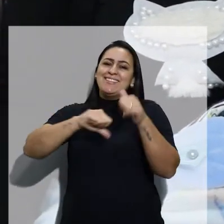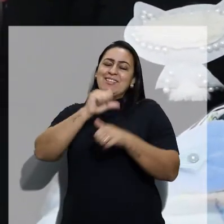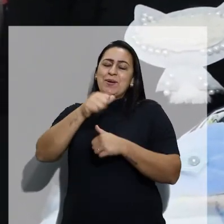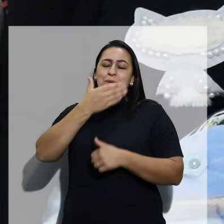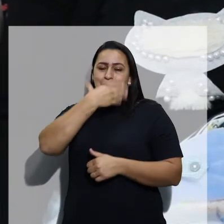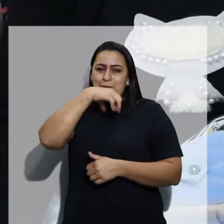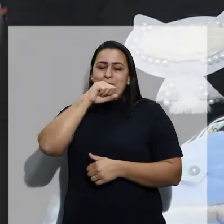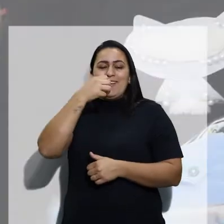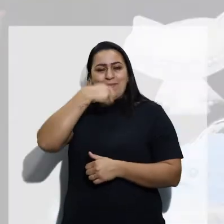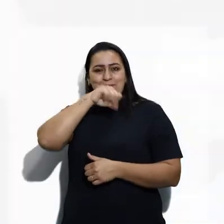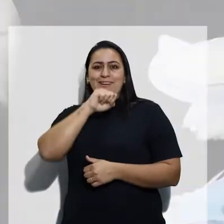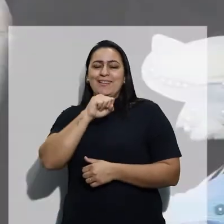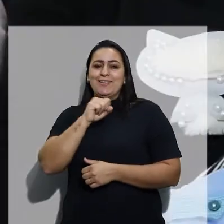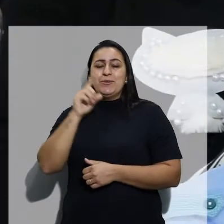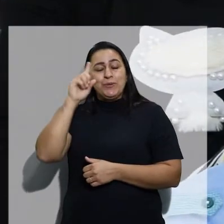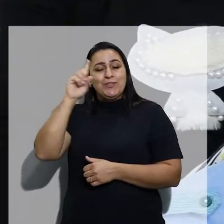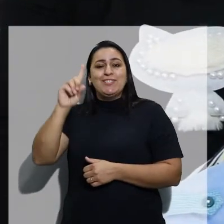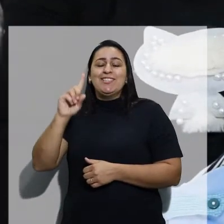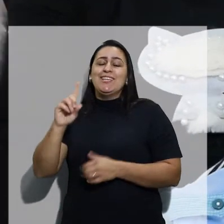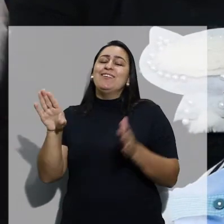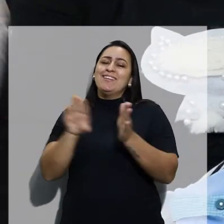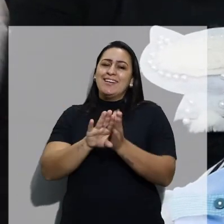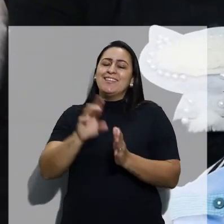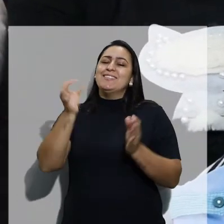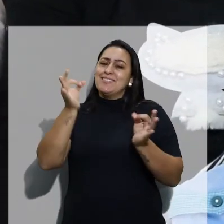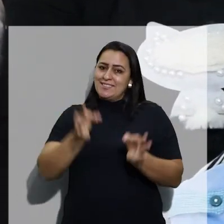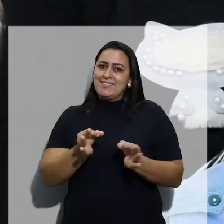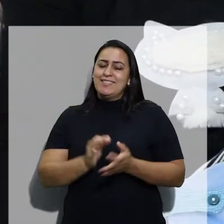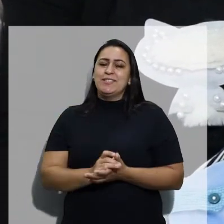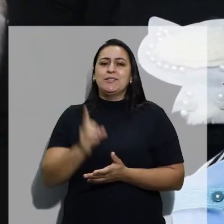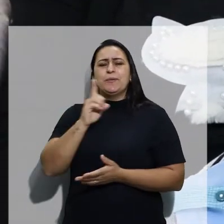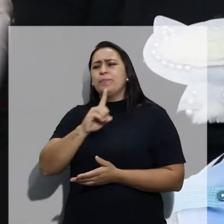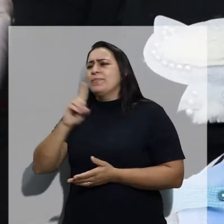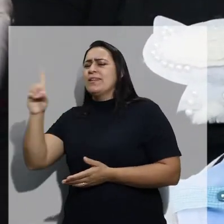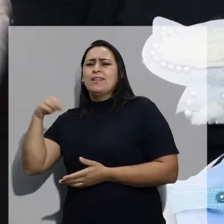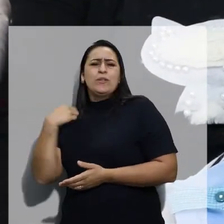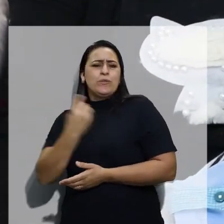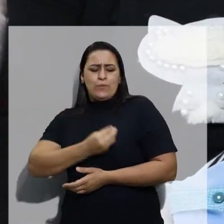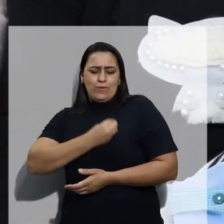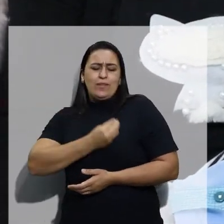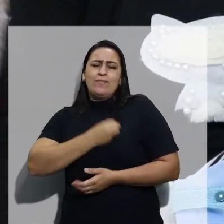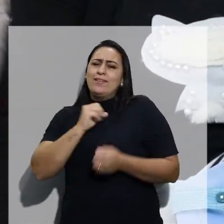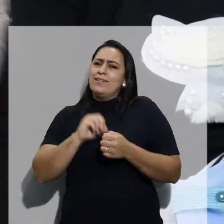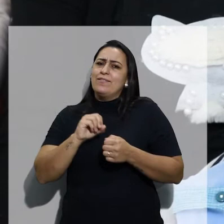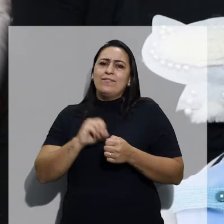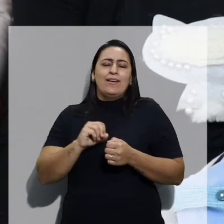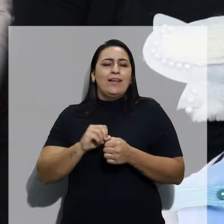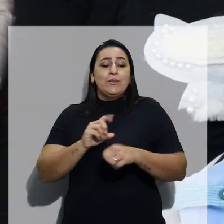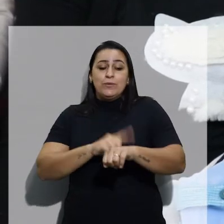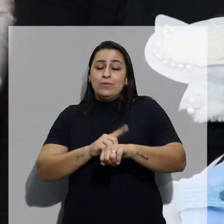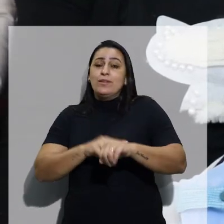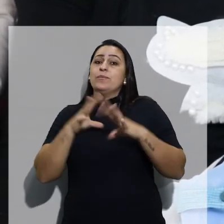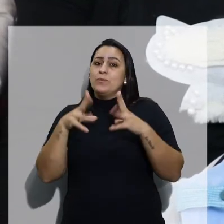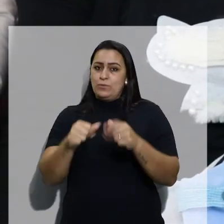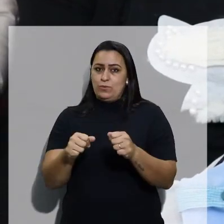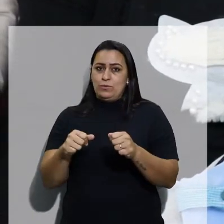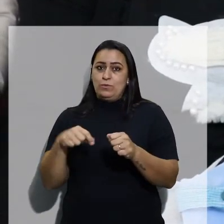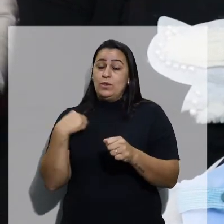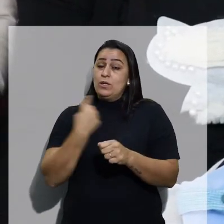chegará. Pode ter certeza. Deus age na nossa vida o tempo inteiro, mas que nós temos que ter a